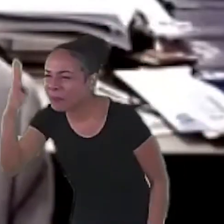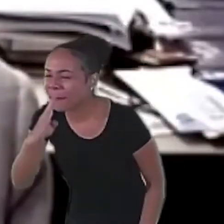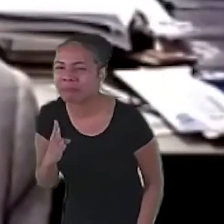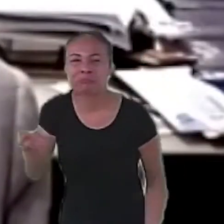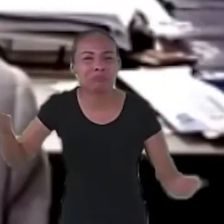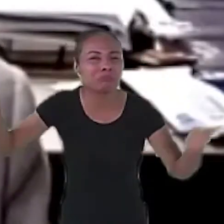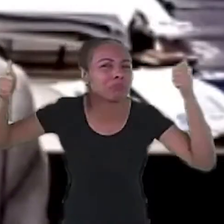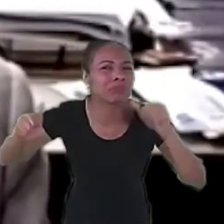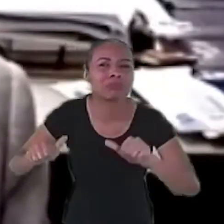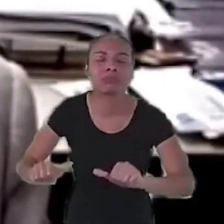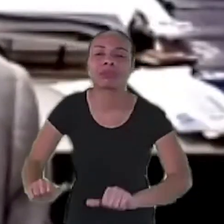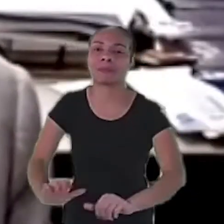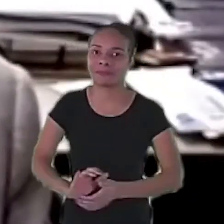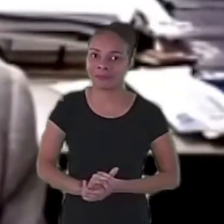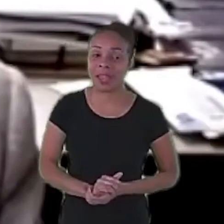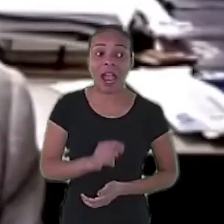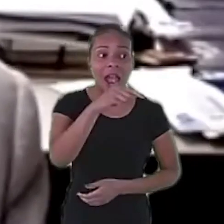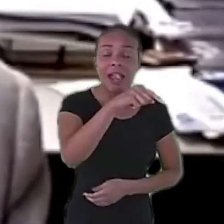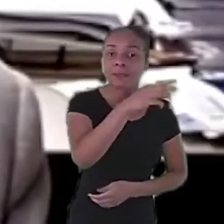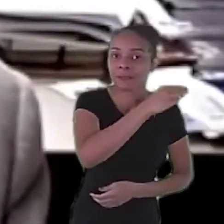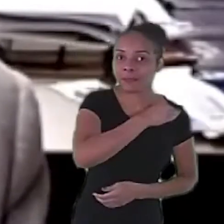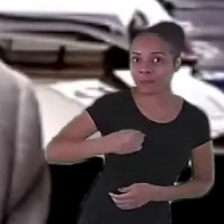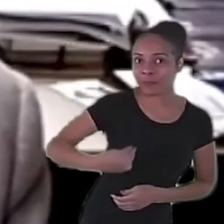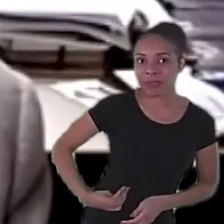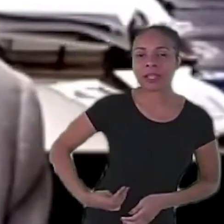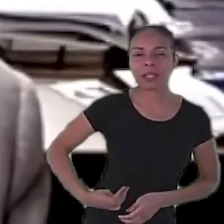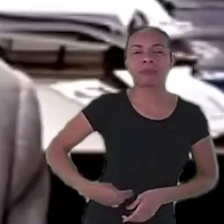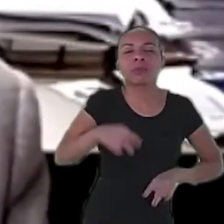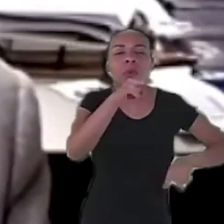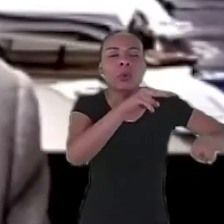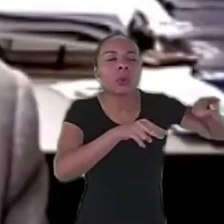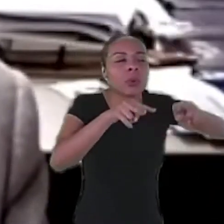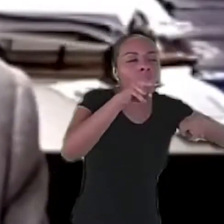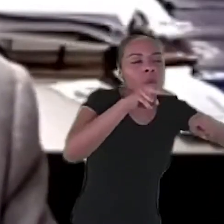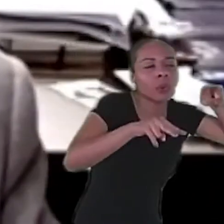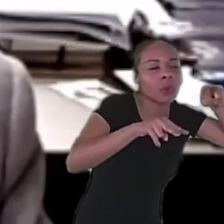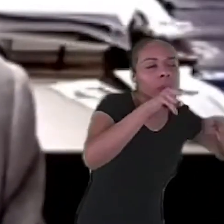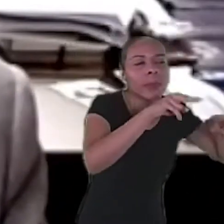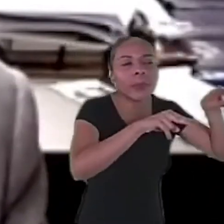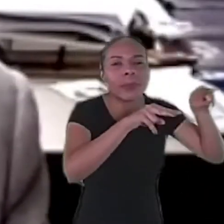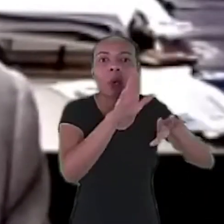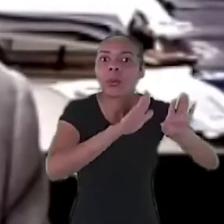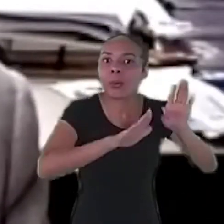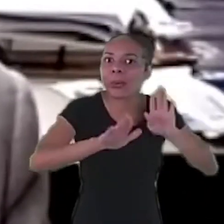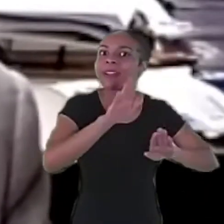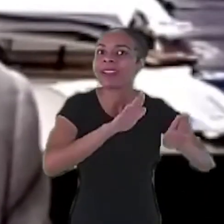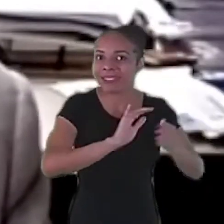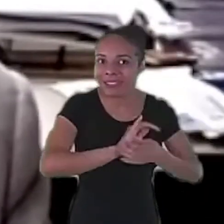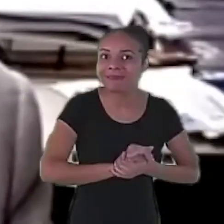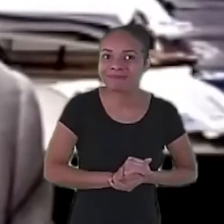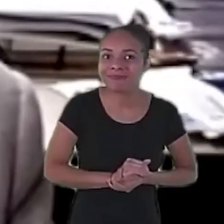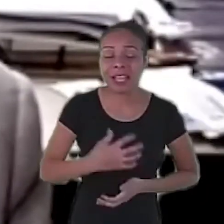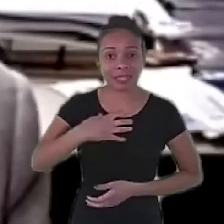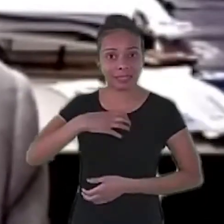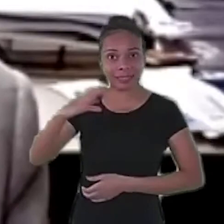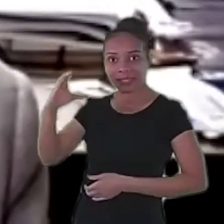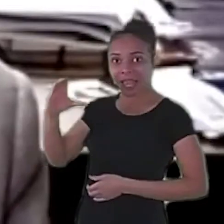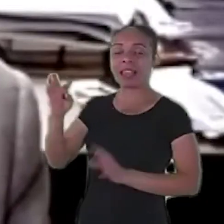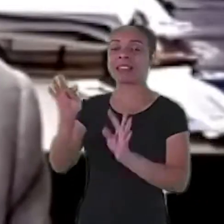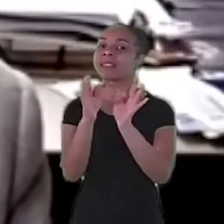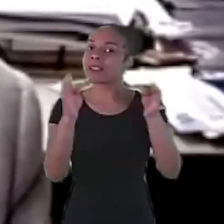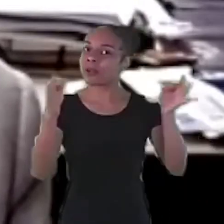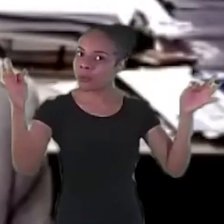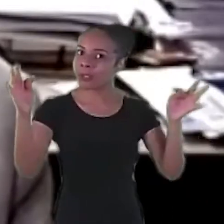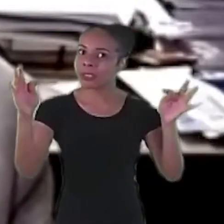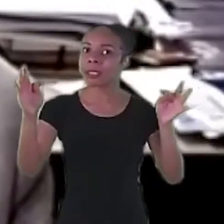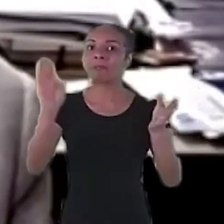está monitorando isso com muito cuidado. O investimento em ciência e tecnologia. A China tem